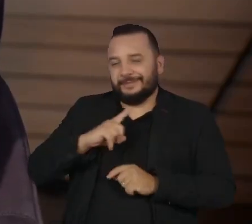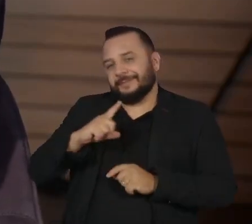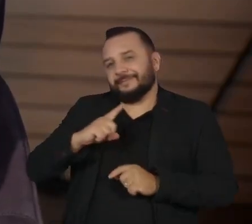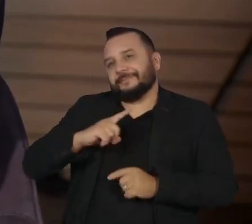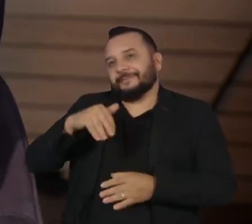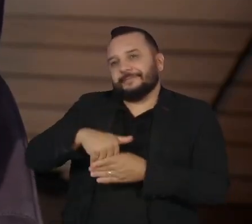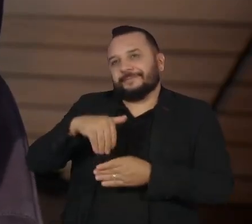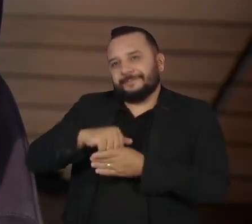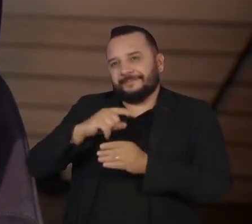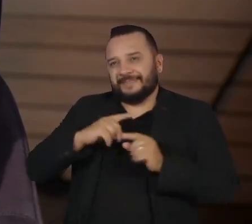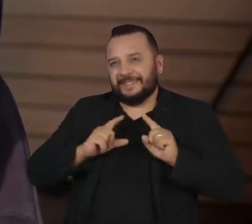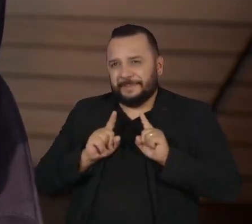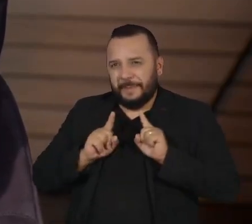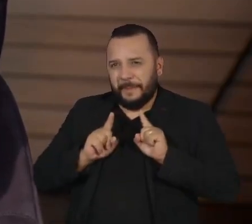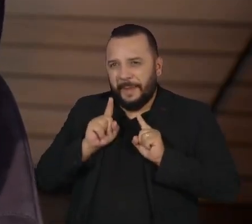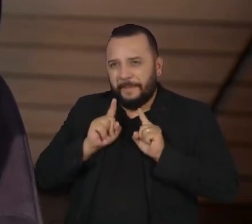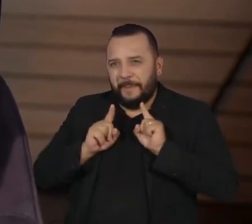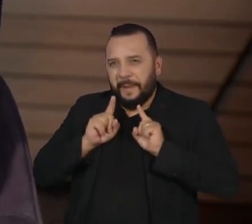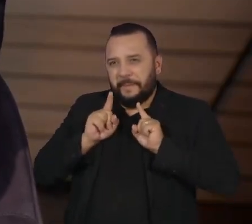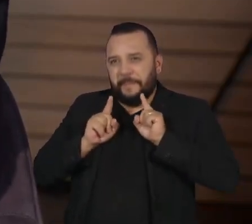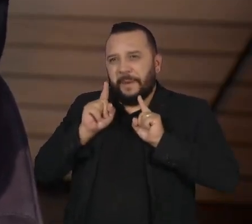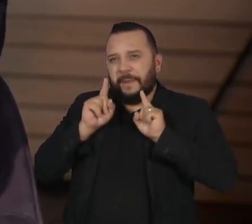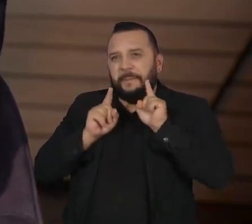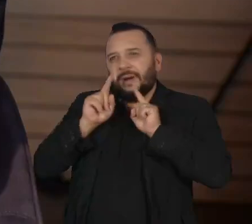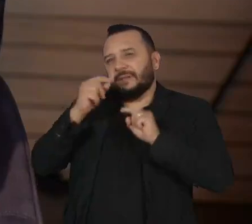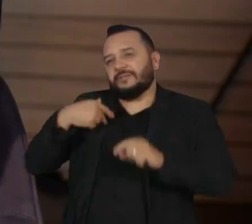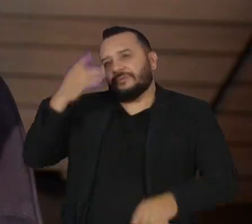apertada. A gente não sabe exatamente qual é a